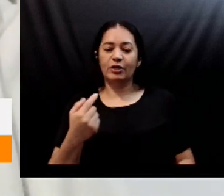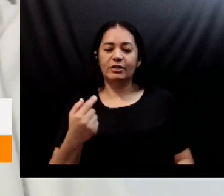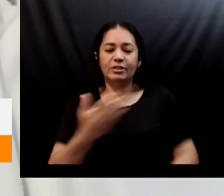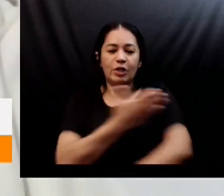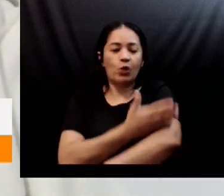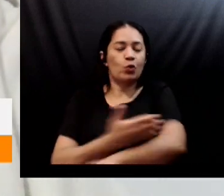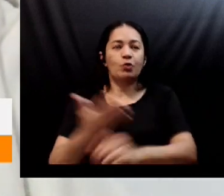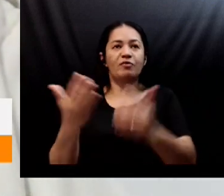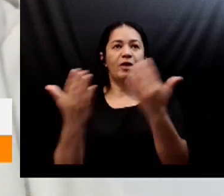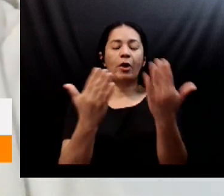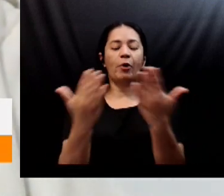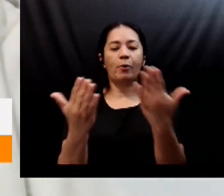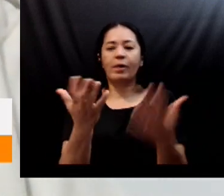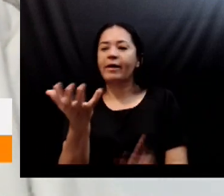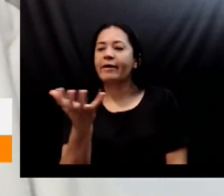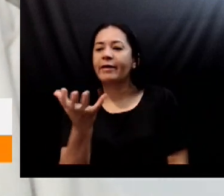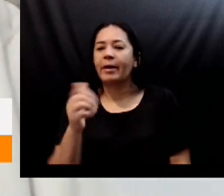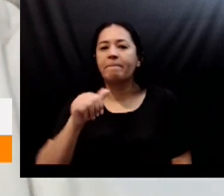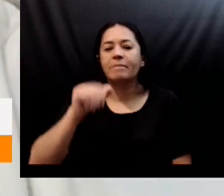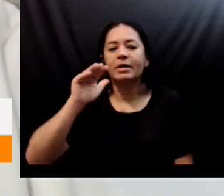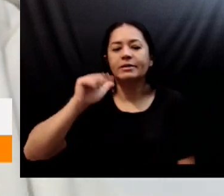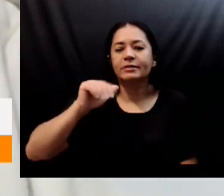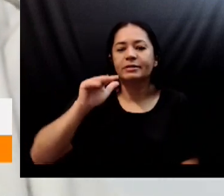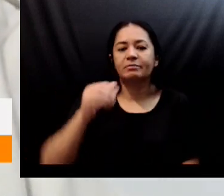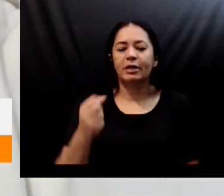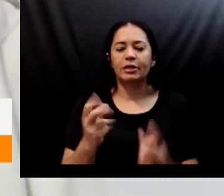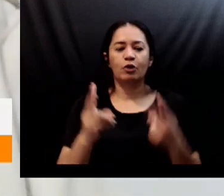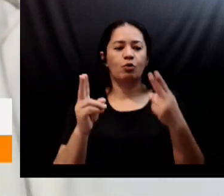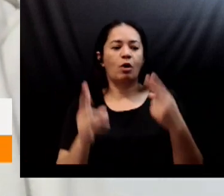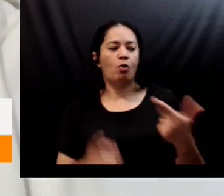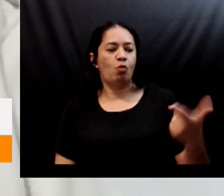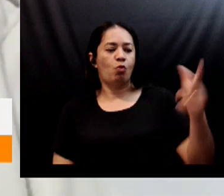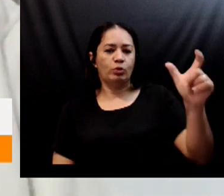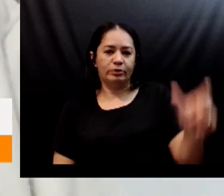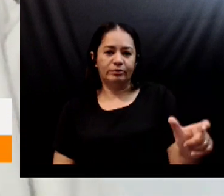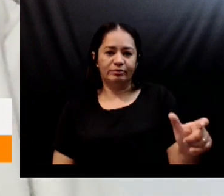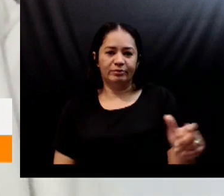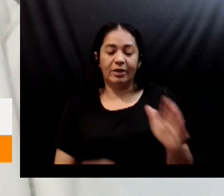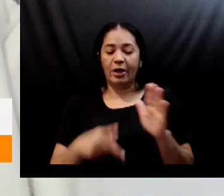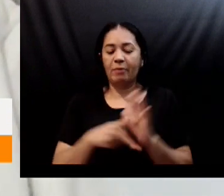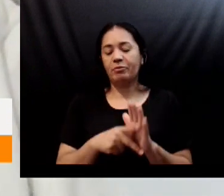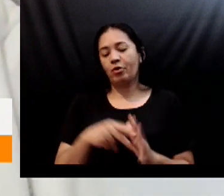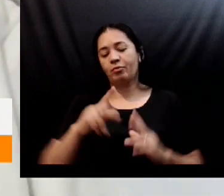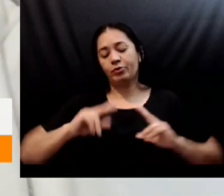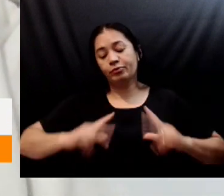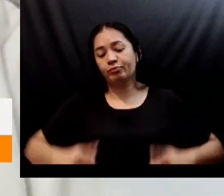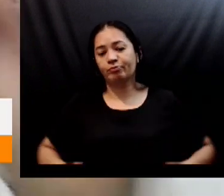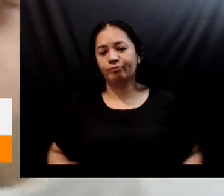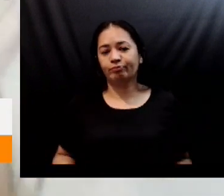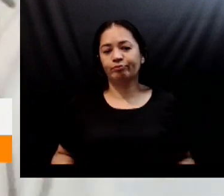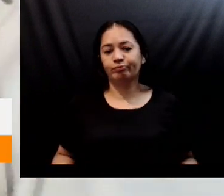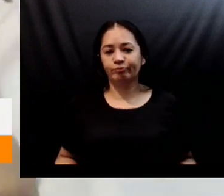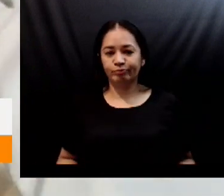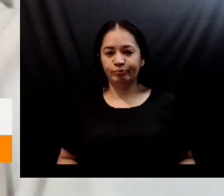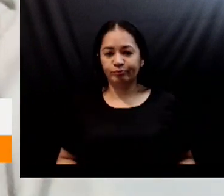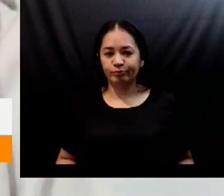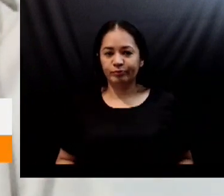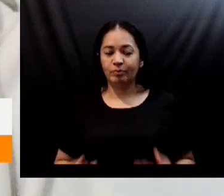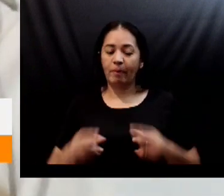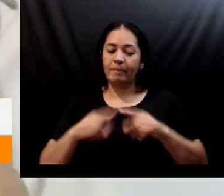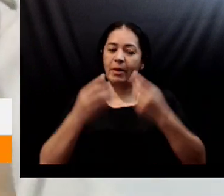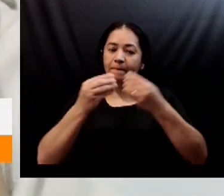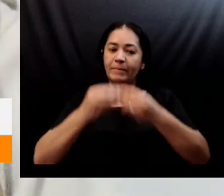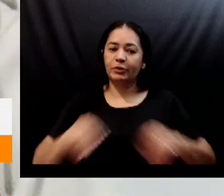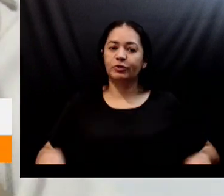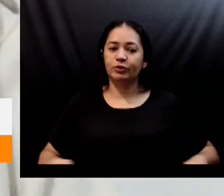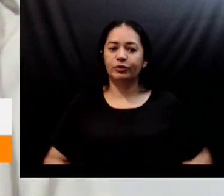além do que o outro conquistou. É do ser humano, infelizmente, né? Então, com certeza é prejudicial. Eu quero fazer uma